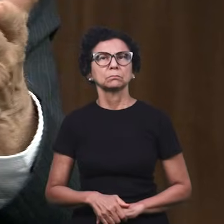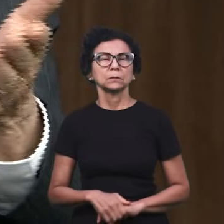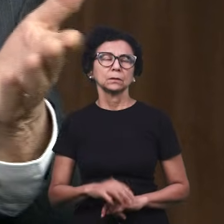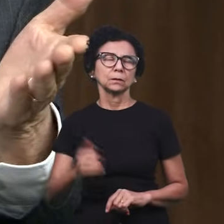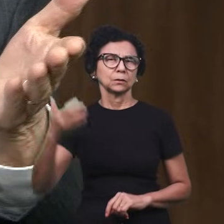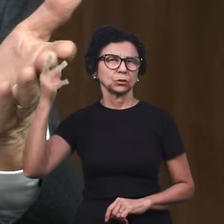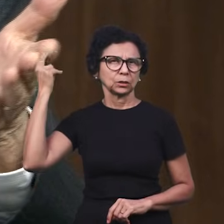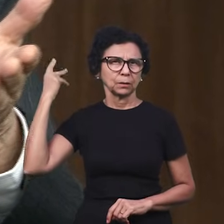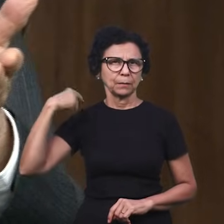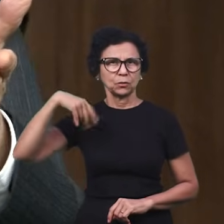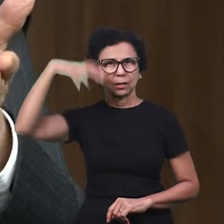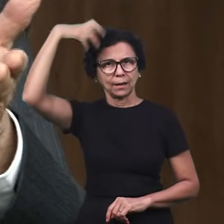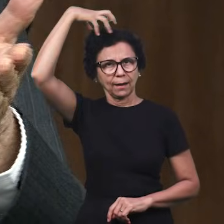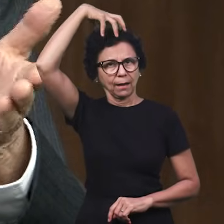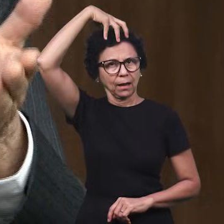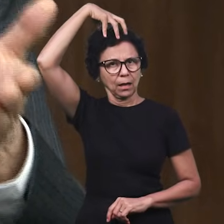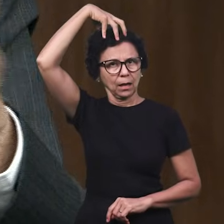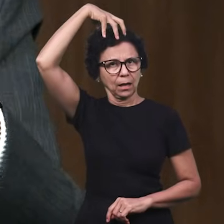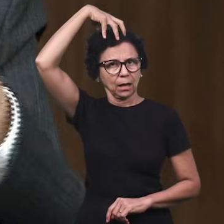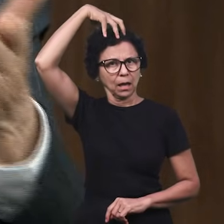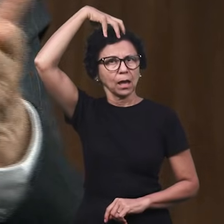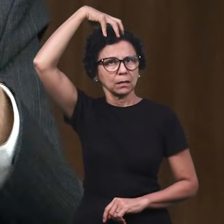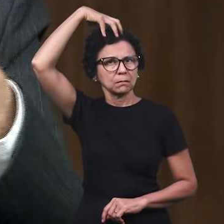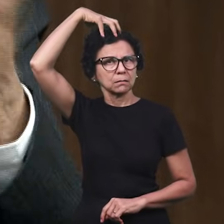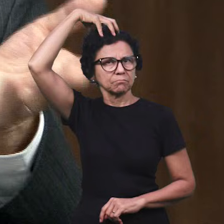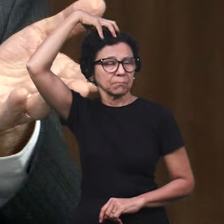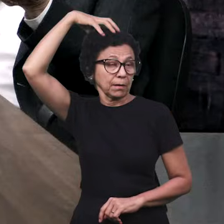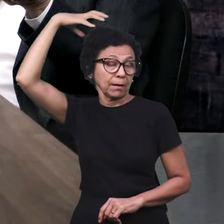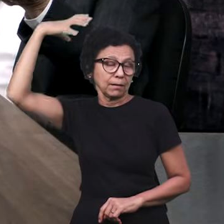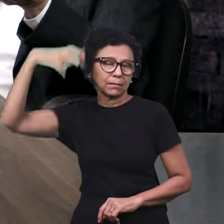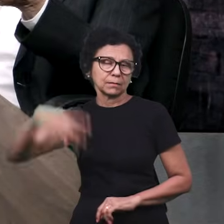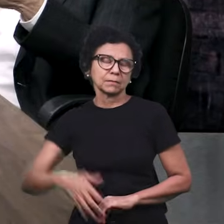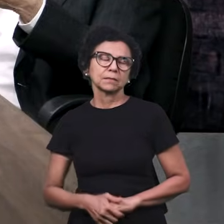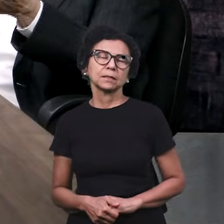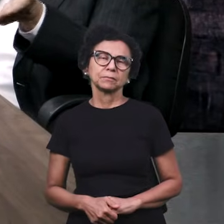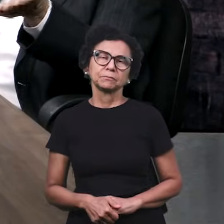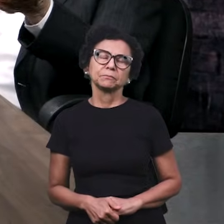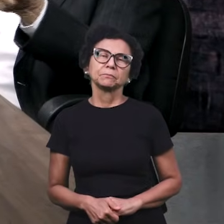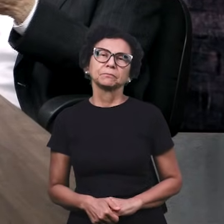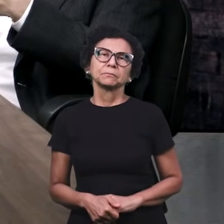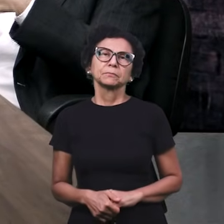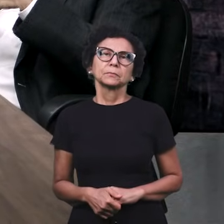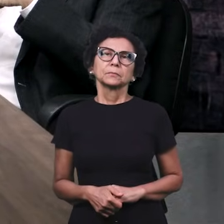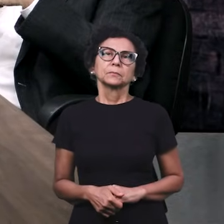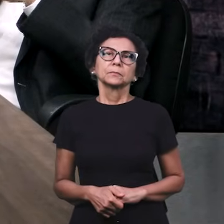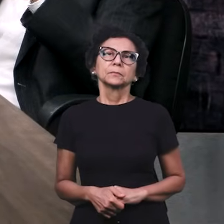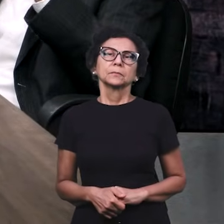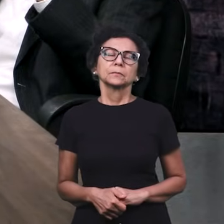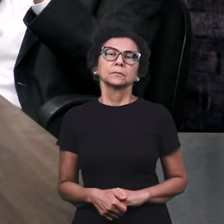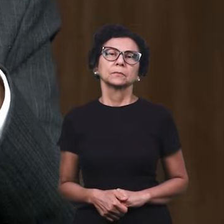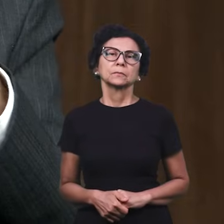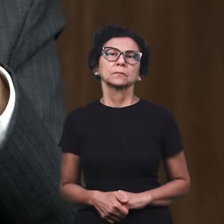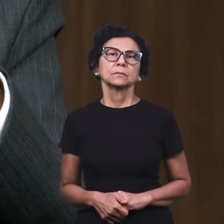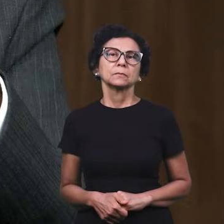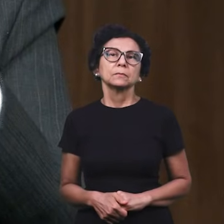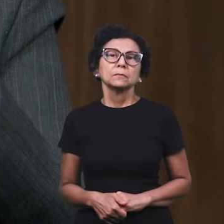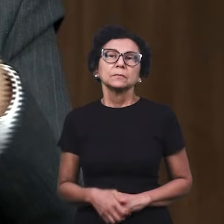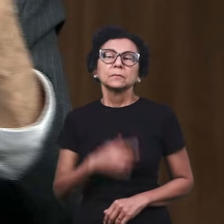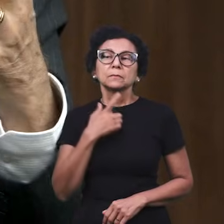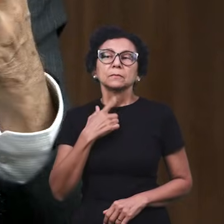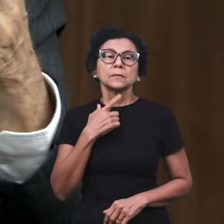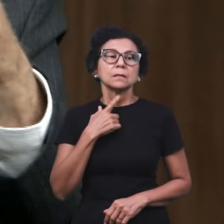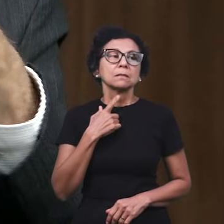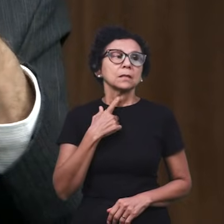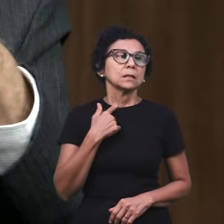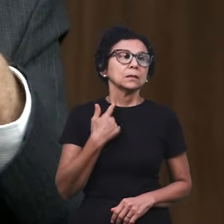muitos deles eram reinos na ocasião, não é? Eram reinos. Basicamente monarquias. Basicamente monarquias. Então, o